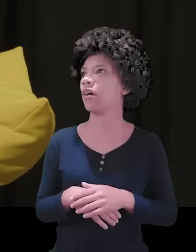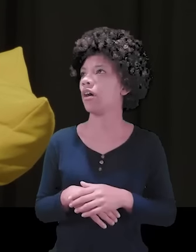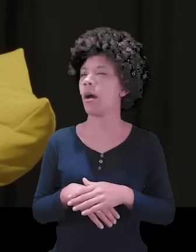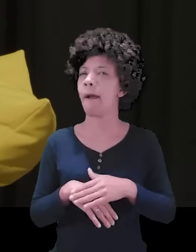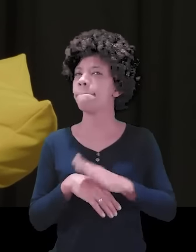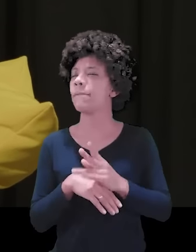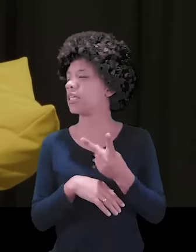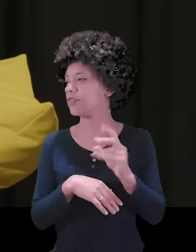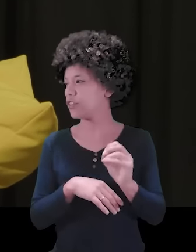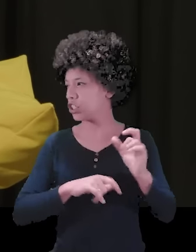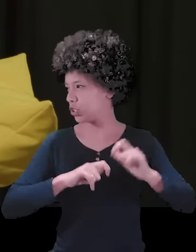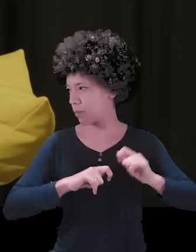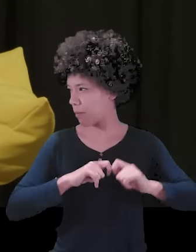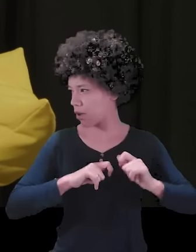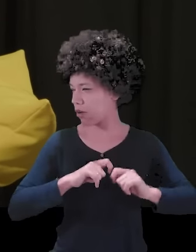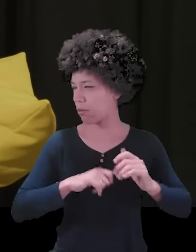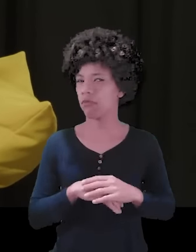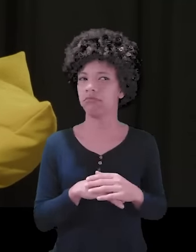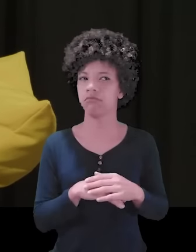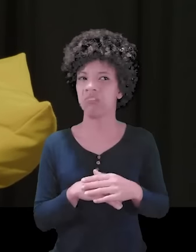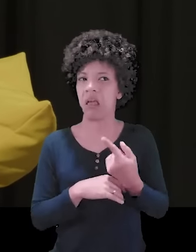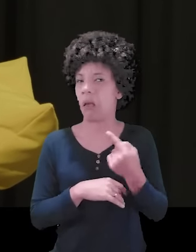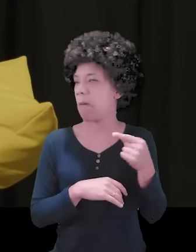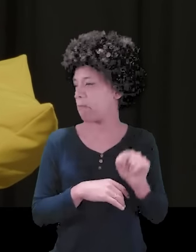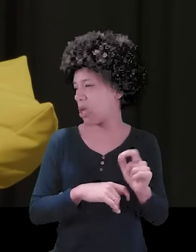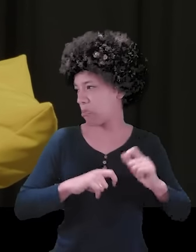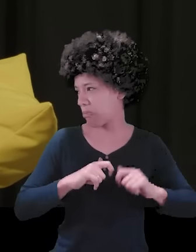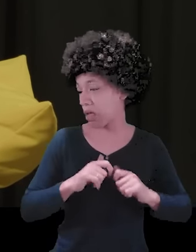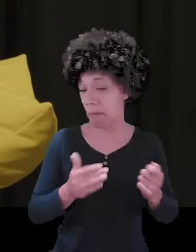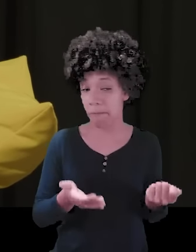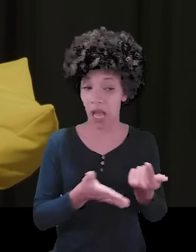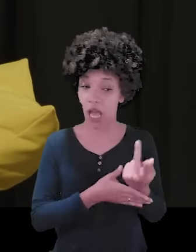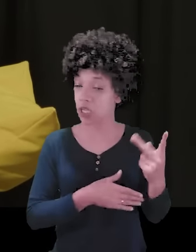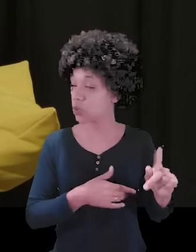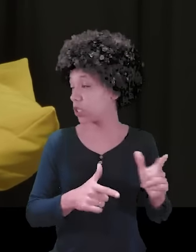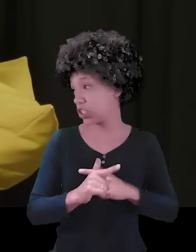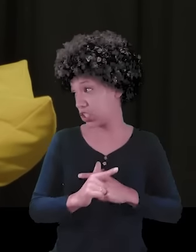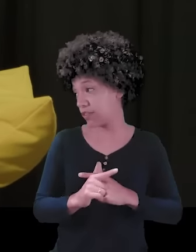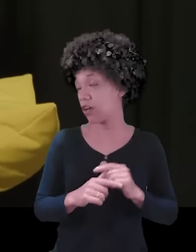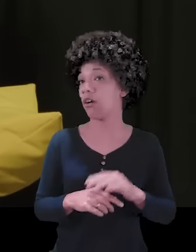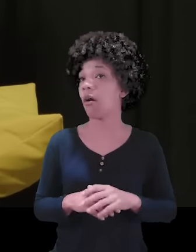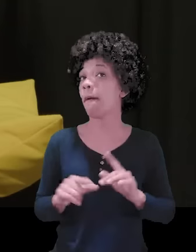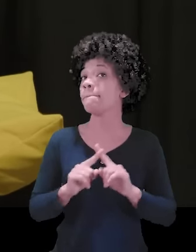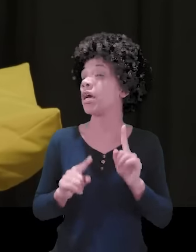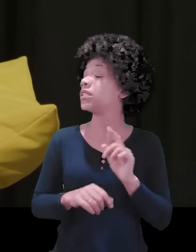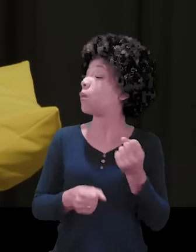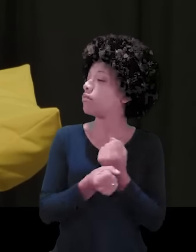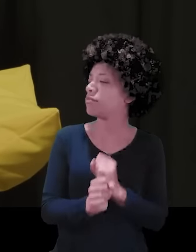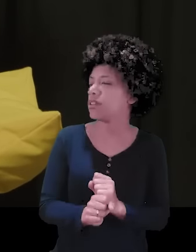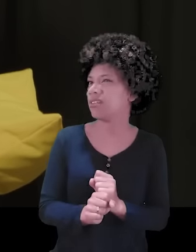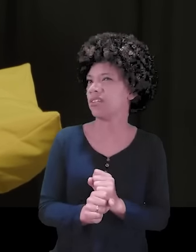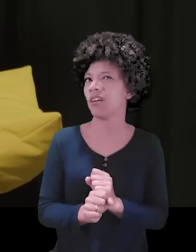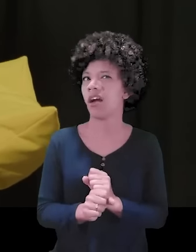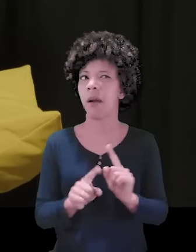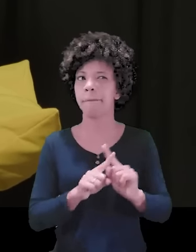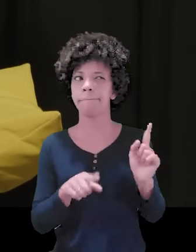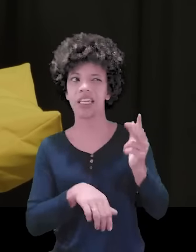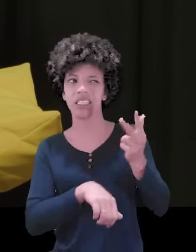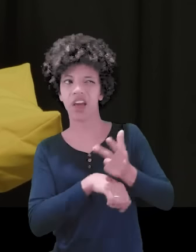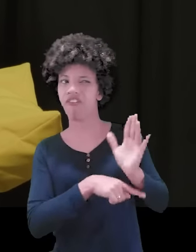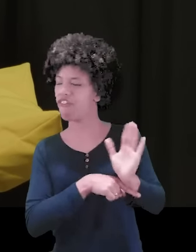20 programas que o celular mil programas até pagar as suas dívidas mas o mesmo a escravidão agora você tá falando de